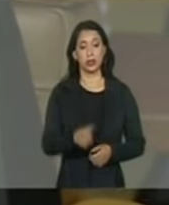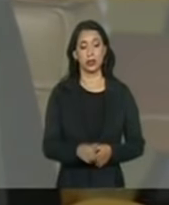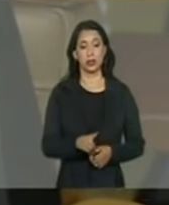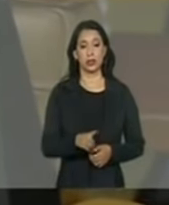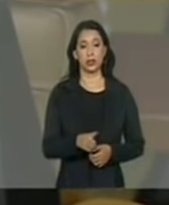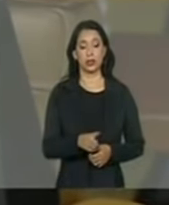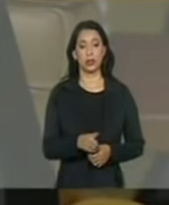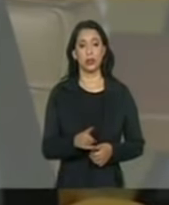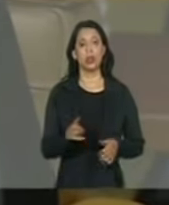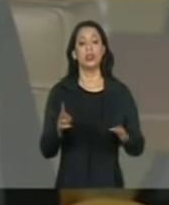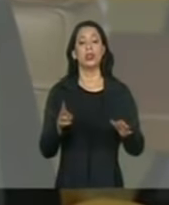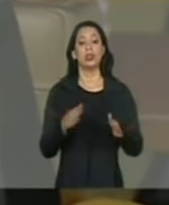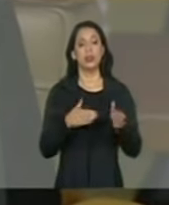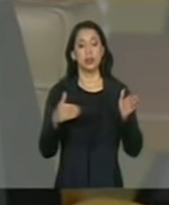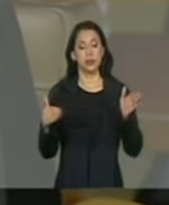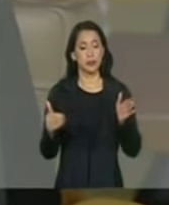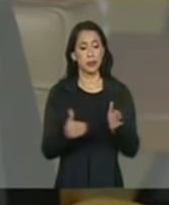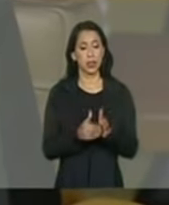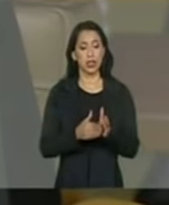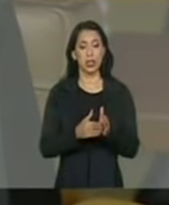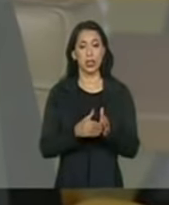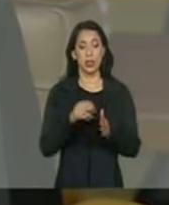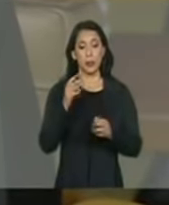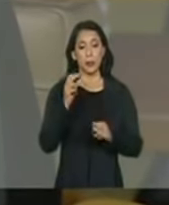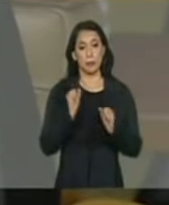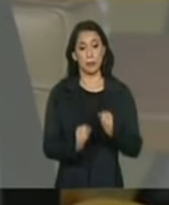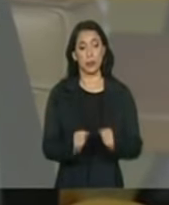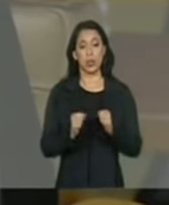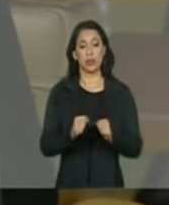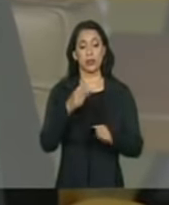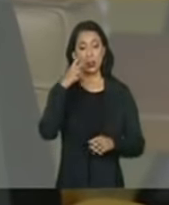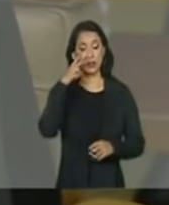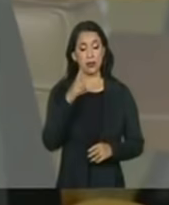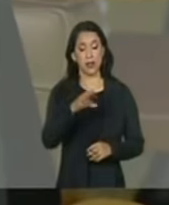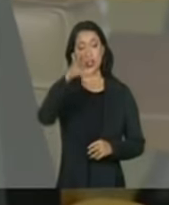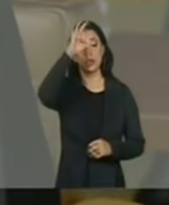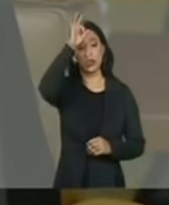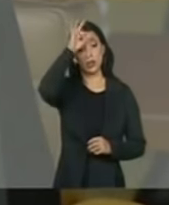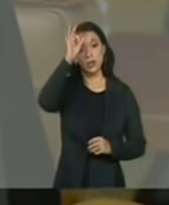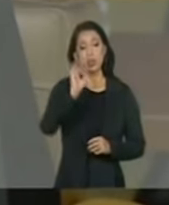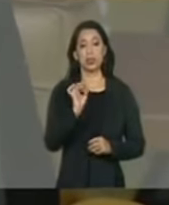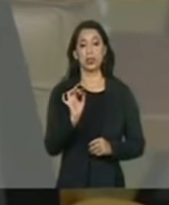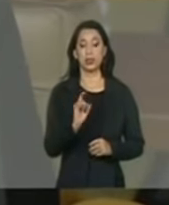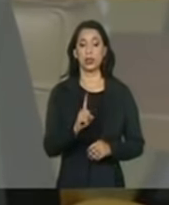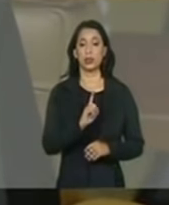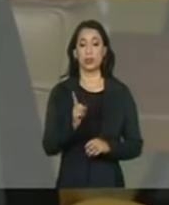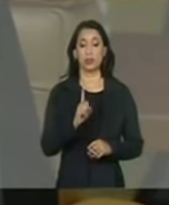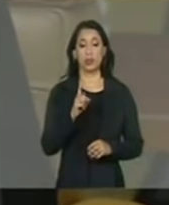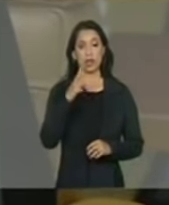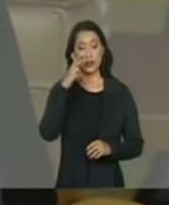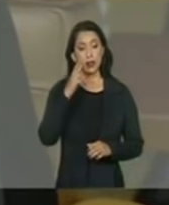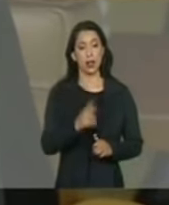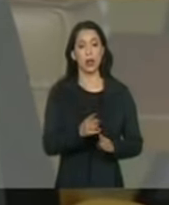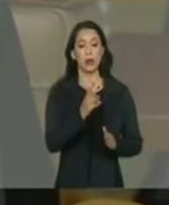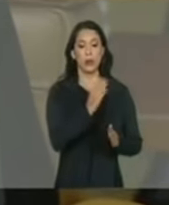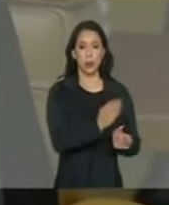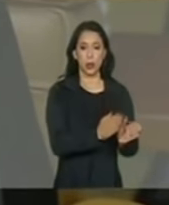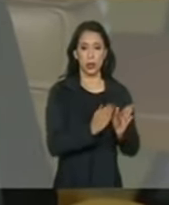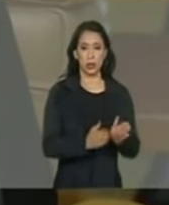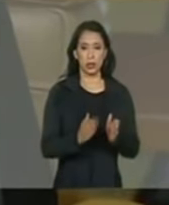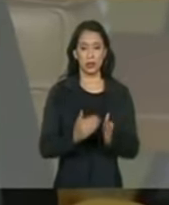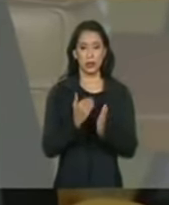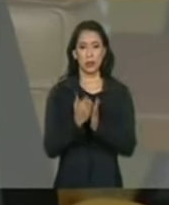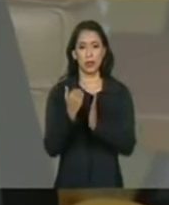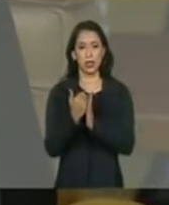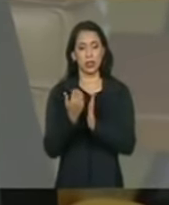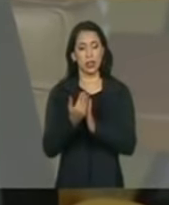stantum de índole meramente relativa da presunção de inocência não se esvazia progressivamente à medida em que se